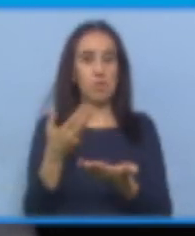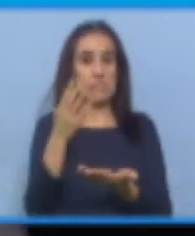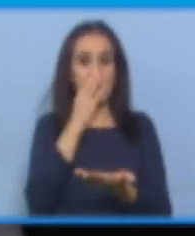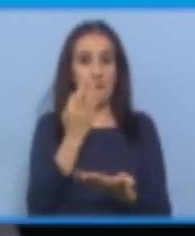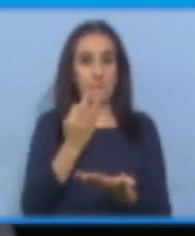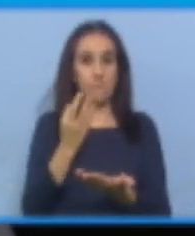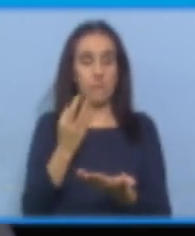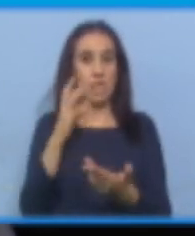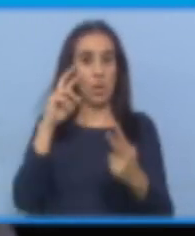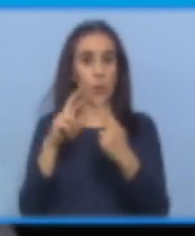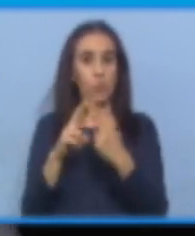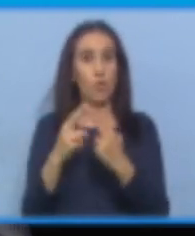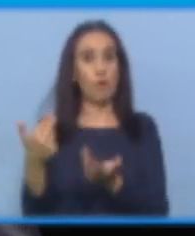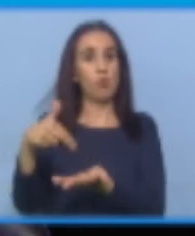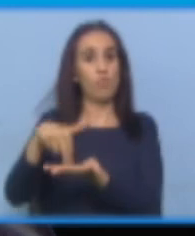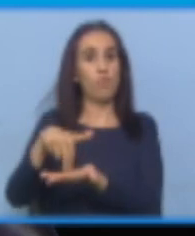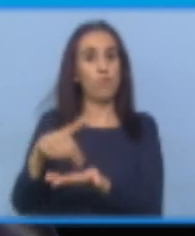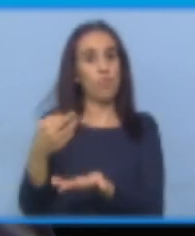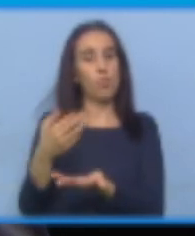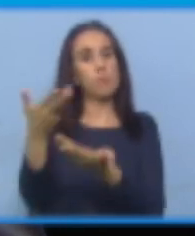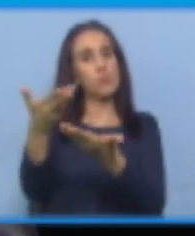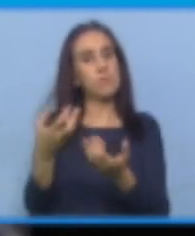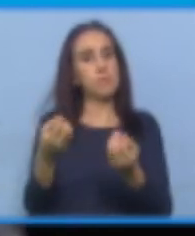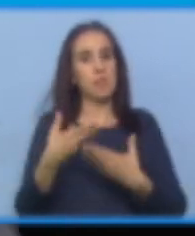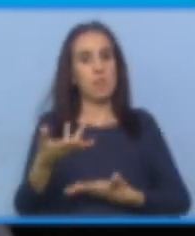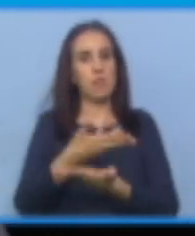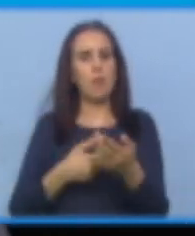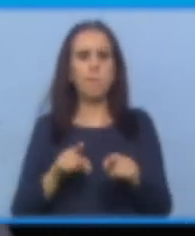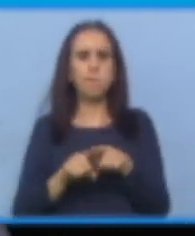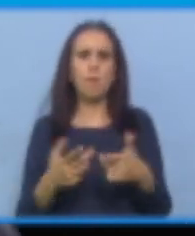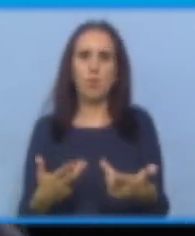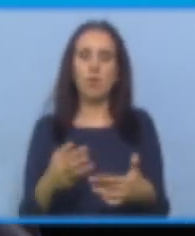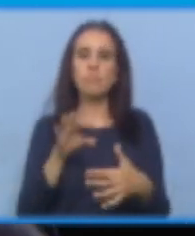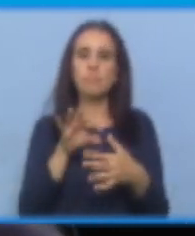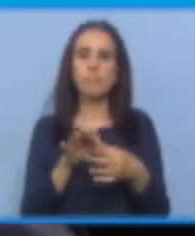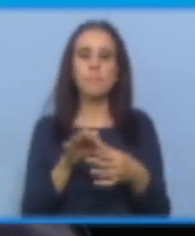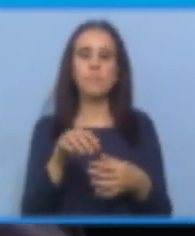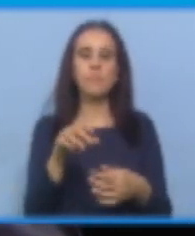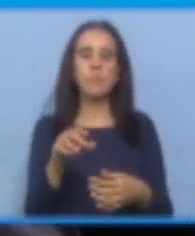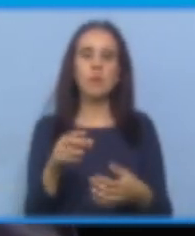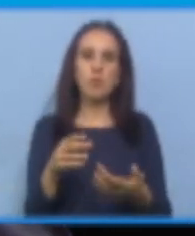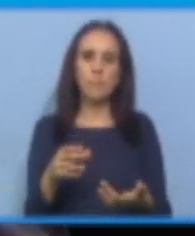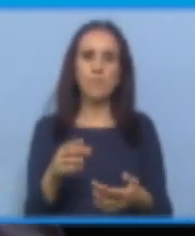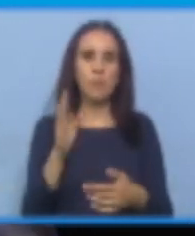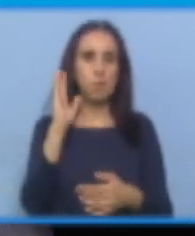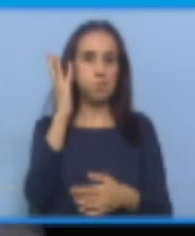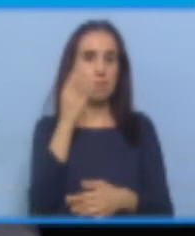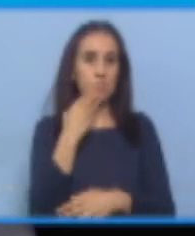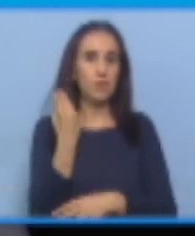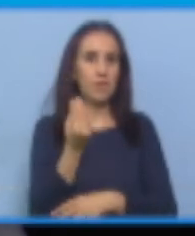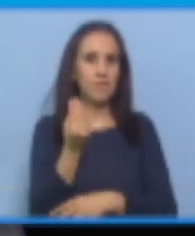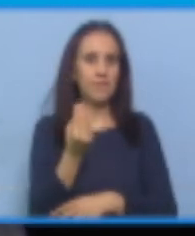foram a este encontro e fazer a partilha, tal como nós fizemos agora em relação ao Sínodo dos Jovens,